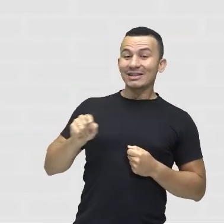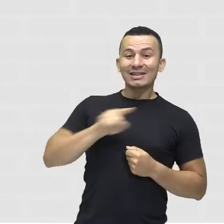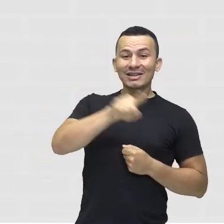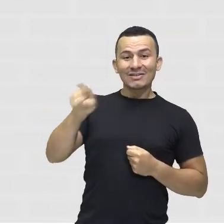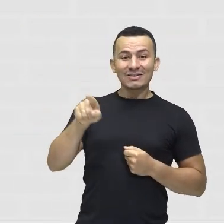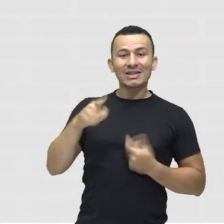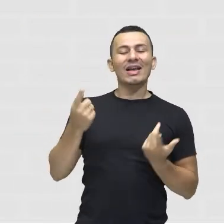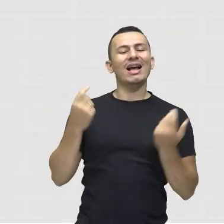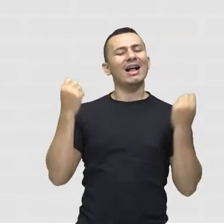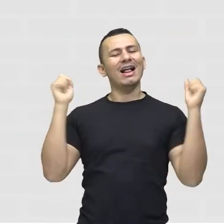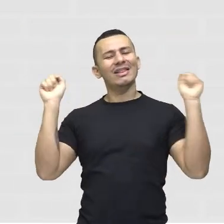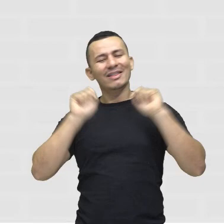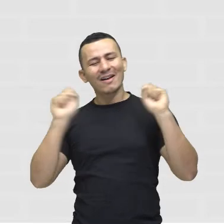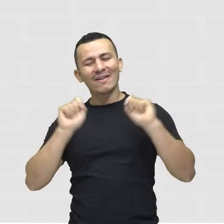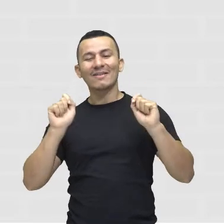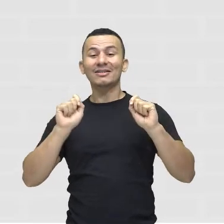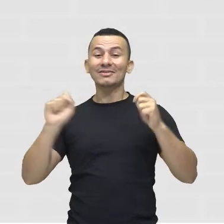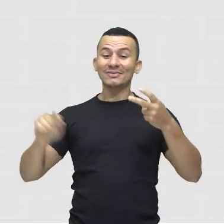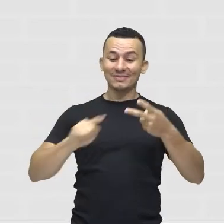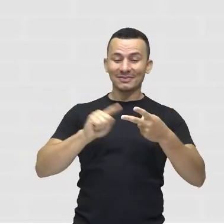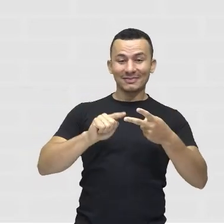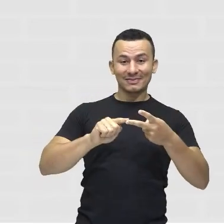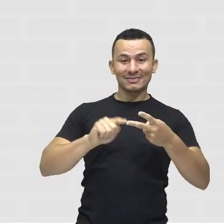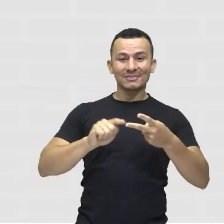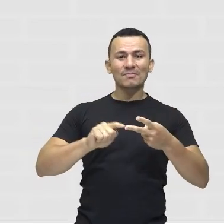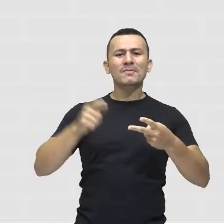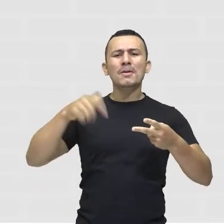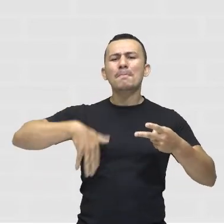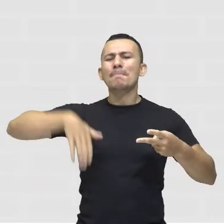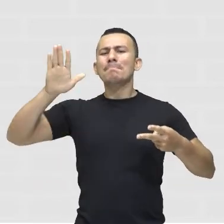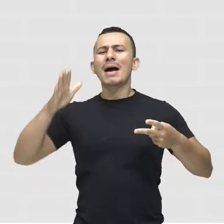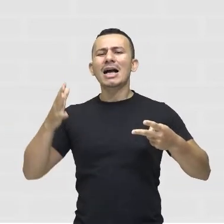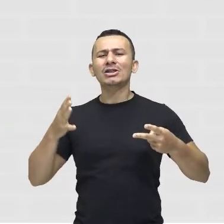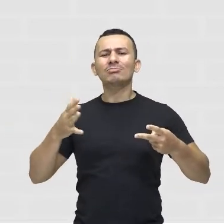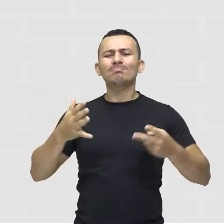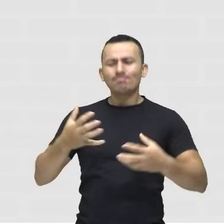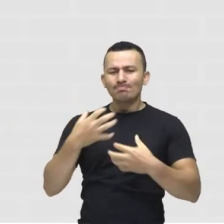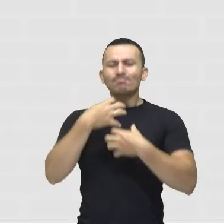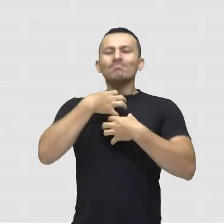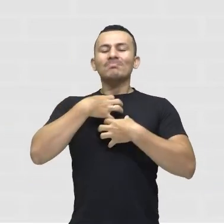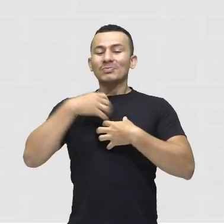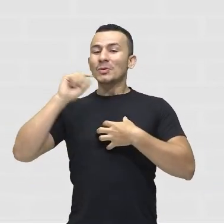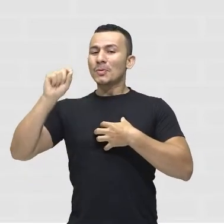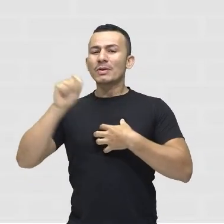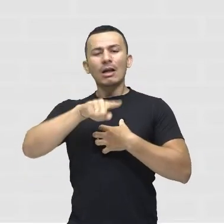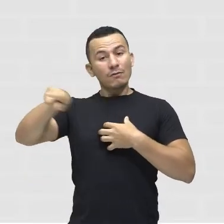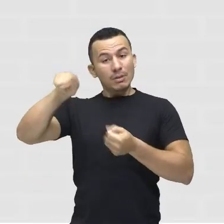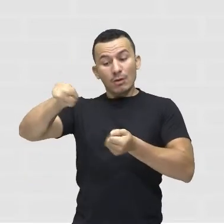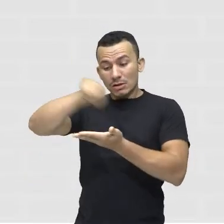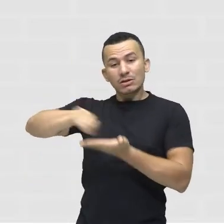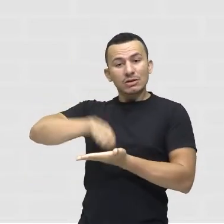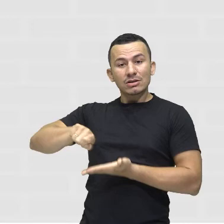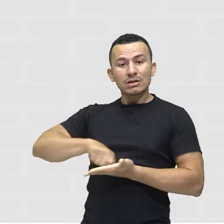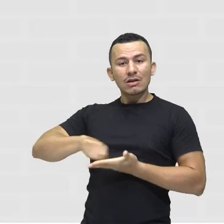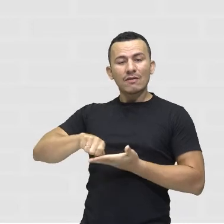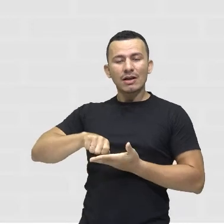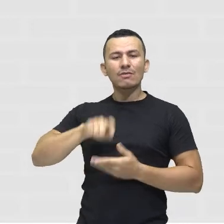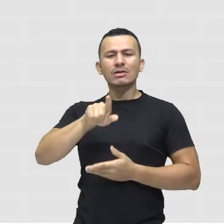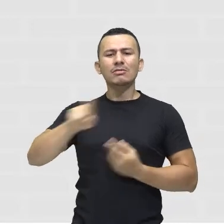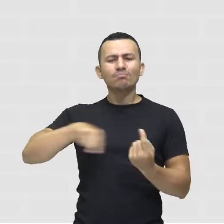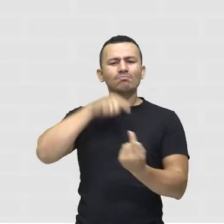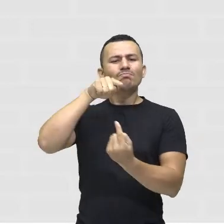Eu adoro, aí você completa. O que mais me motiva você pode escrever lá no seu caderninho, o que mais me